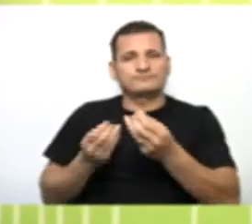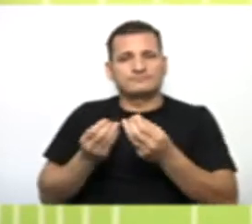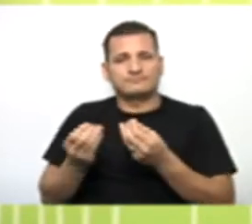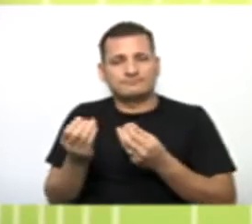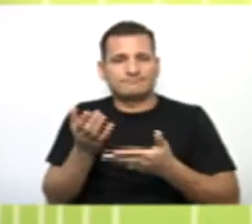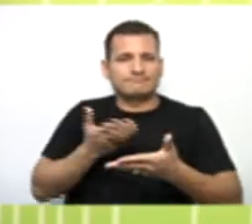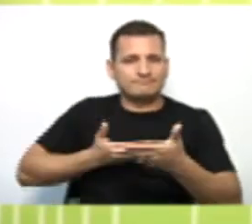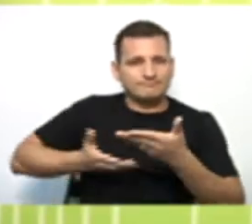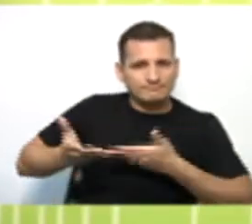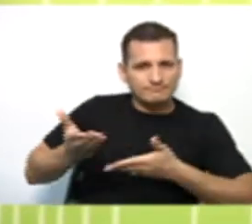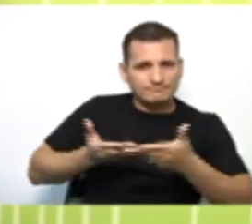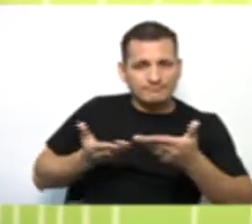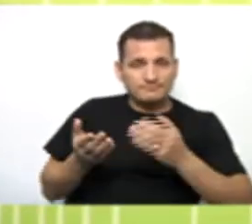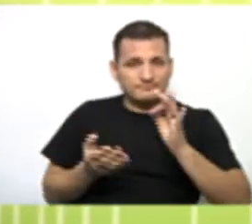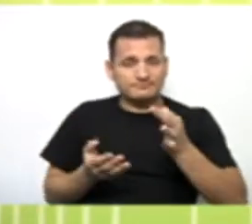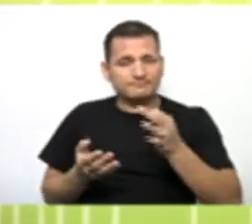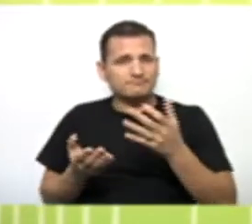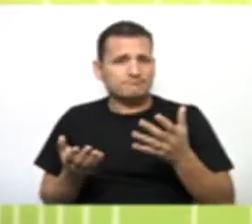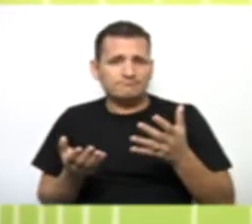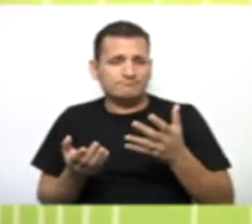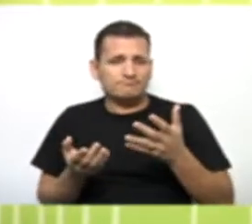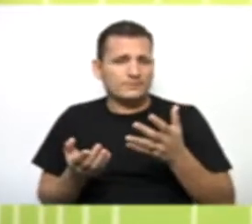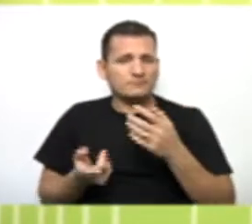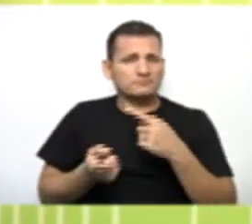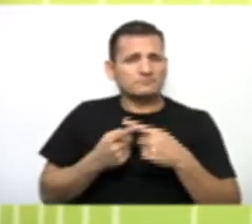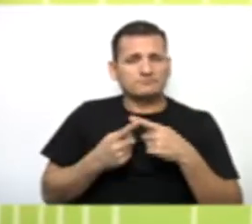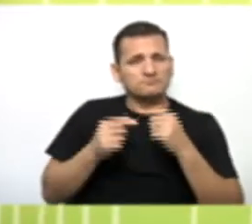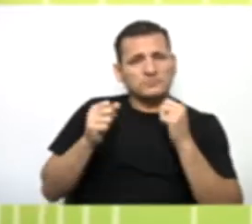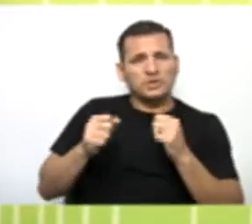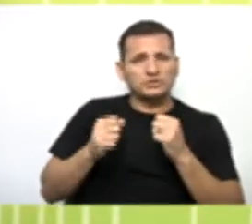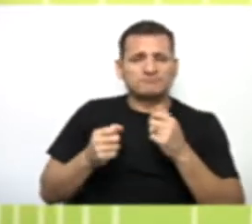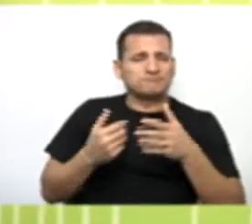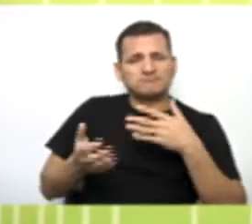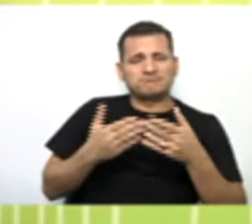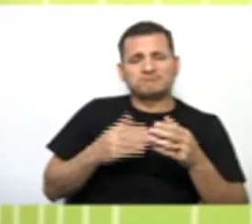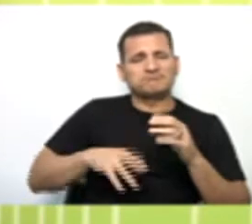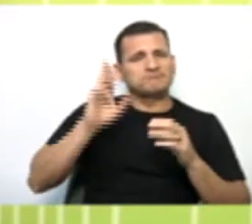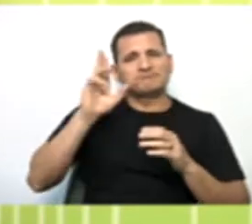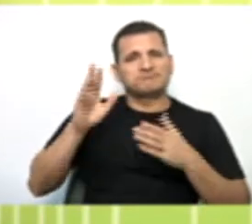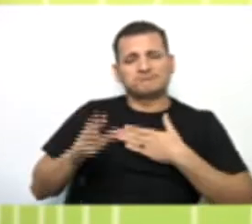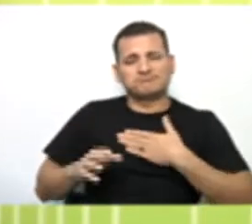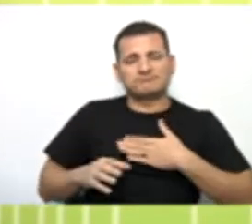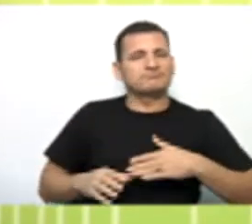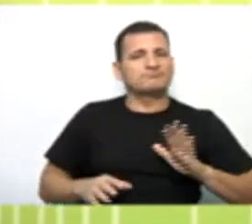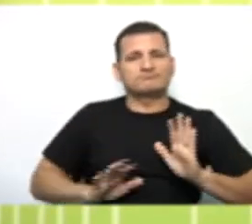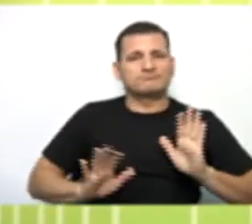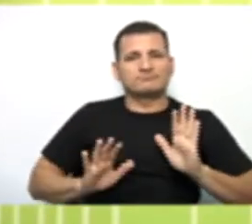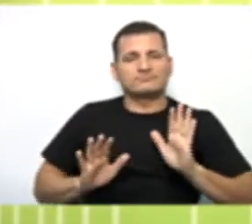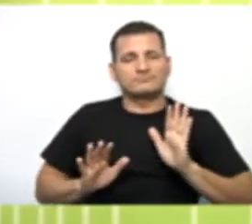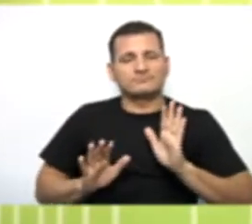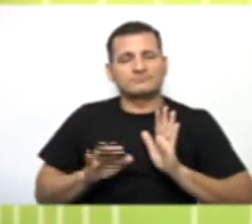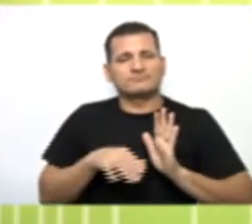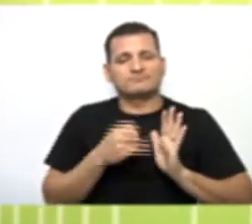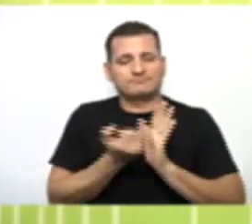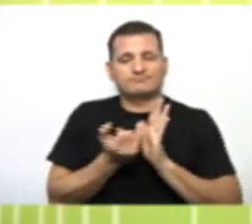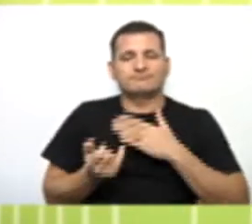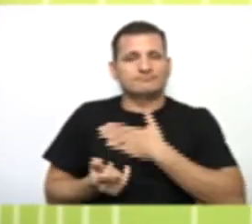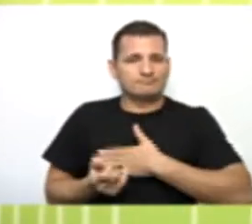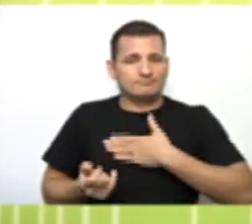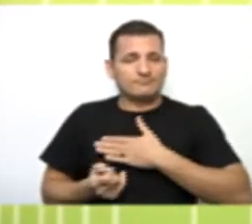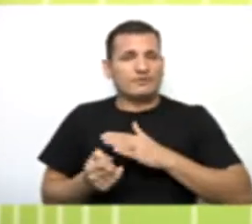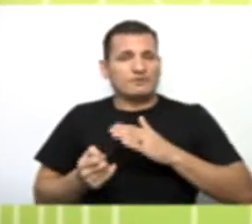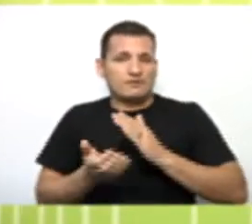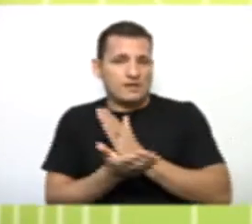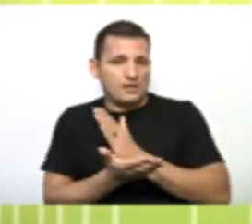interagir, tá certo? Senão eu posso, por exemplo, agir da forma como eu gosto, não é? Alguns ditados dizem assim, atenda